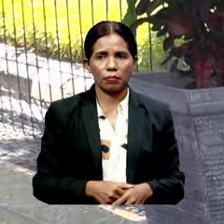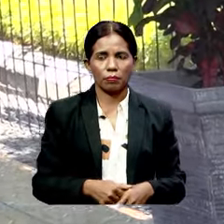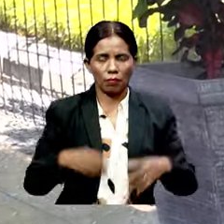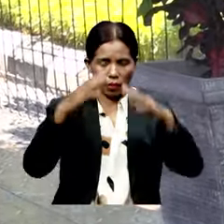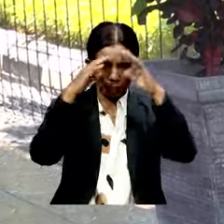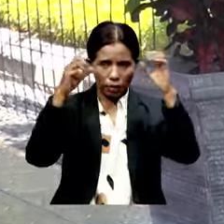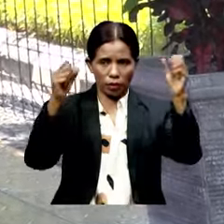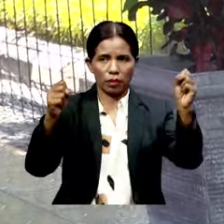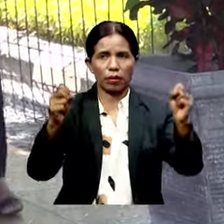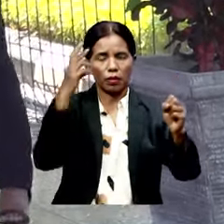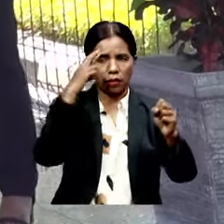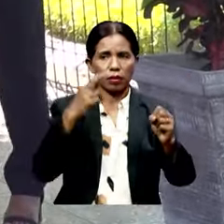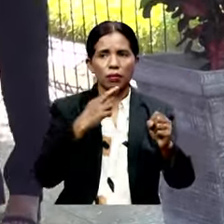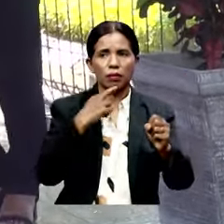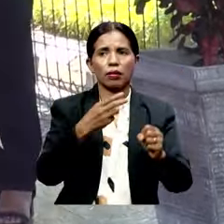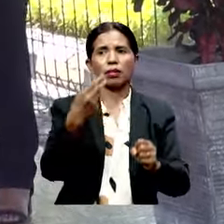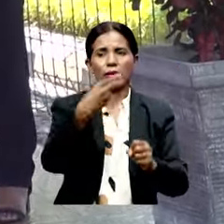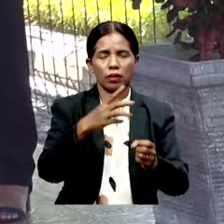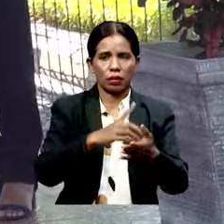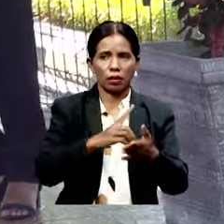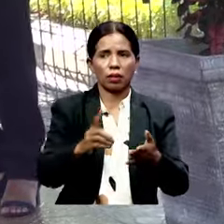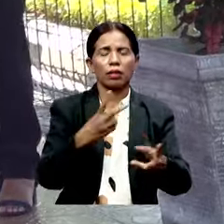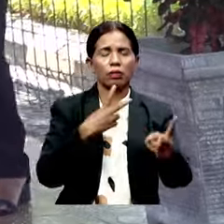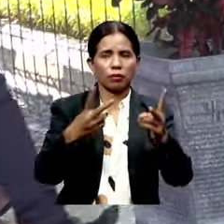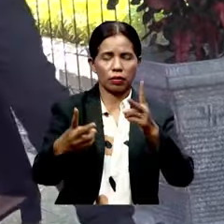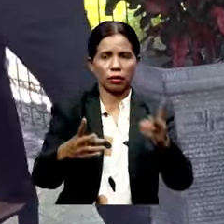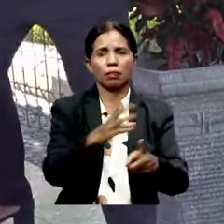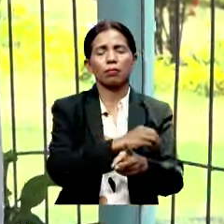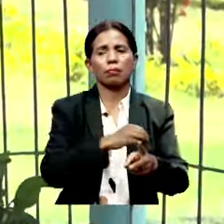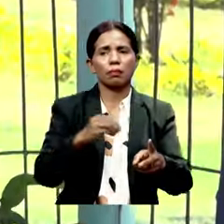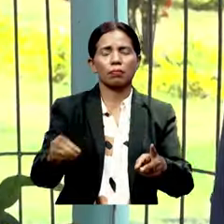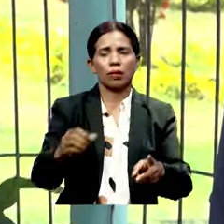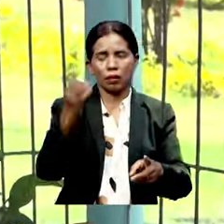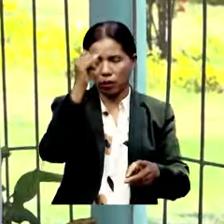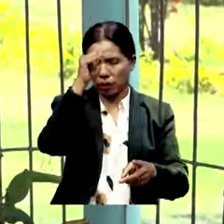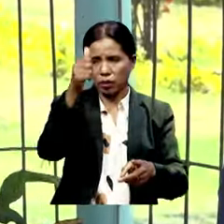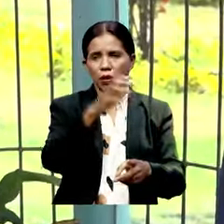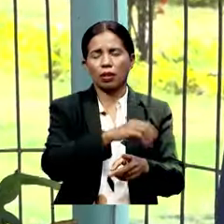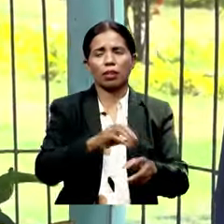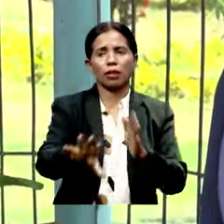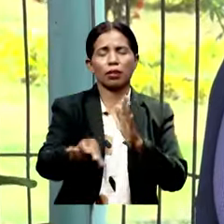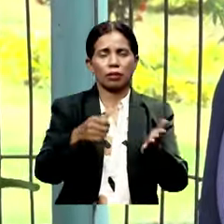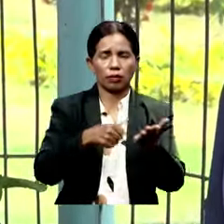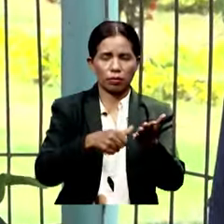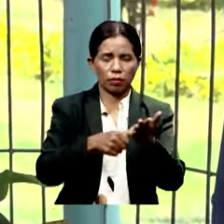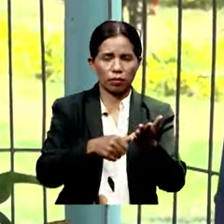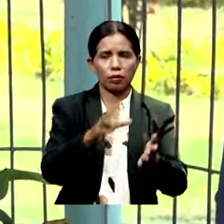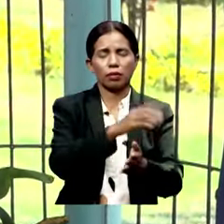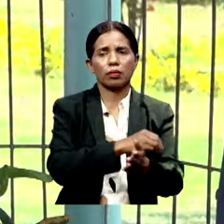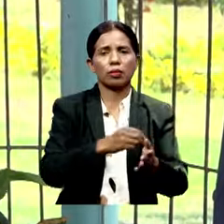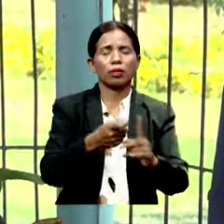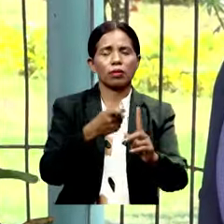Presidente da República José Ramos Horta Quintané, halau viagem para Dubai, também reta convite do seu presidente Emirados Árabes Unidos